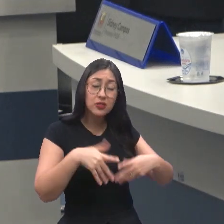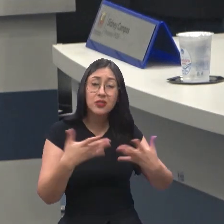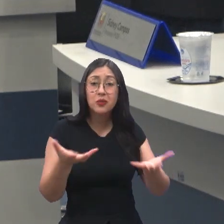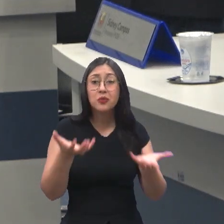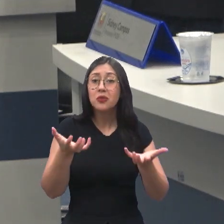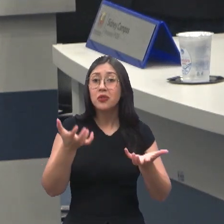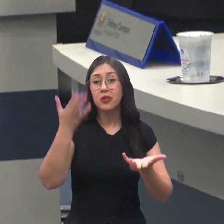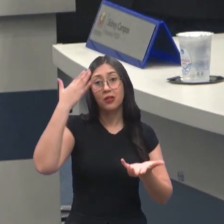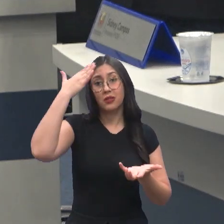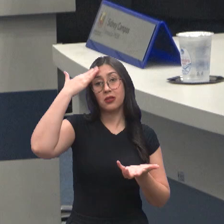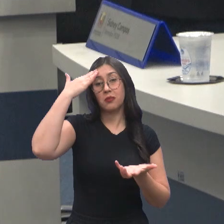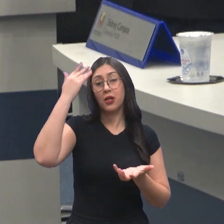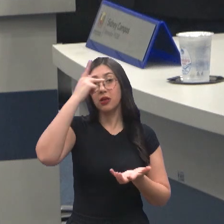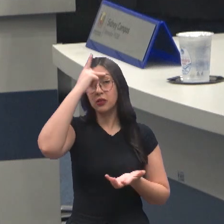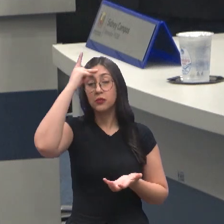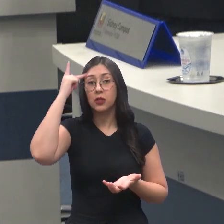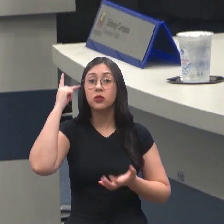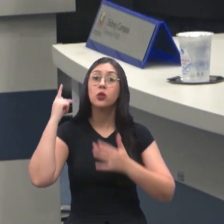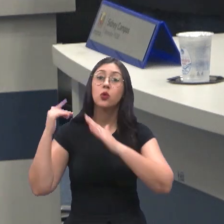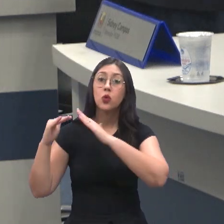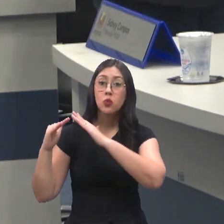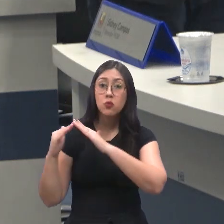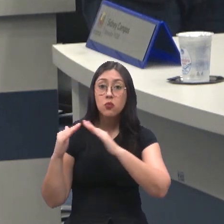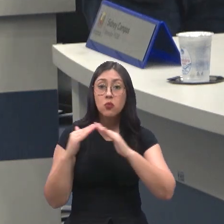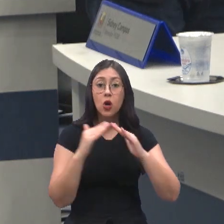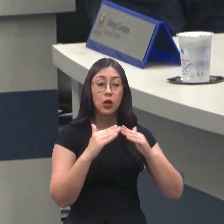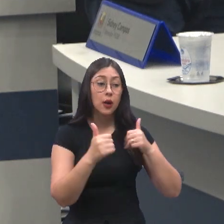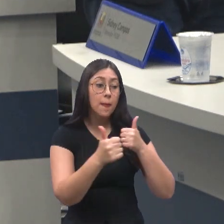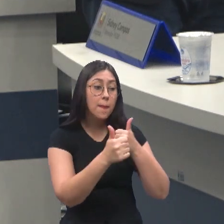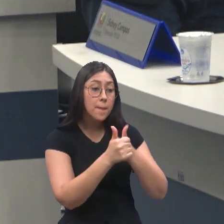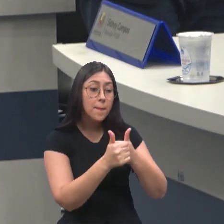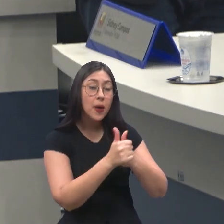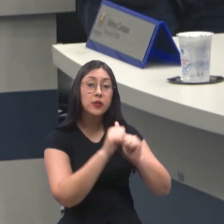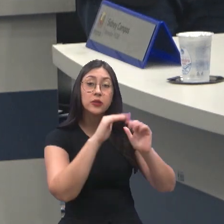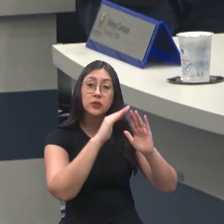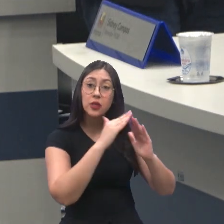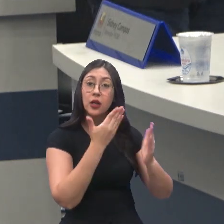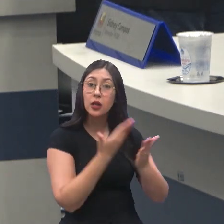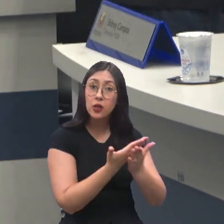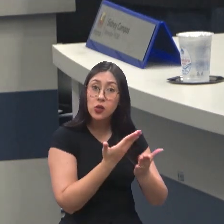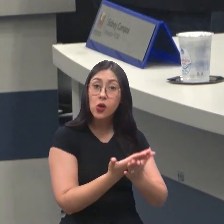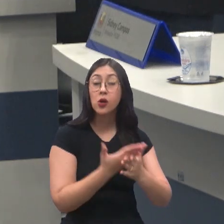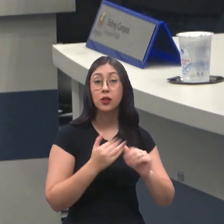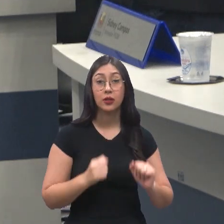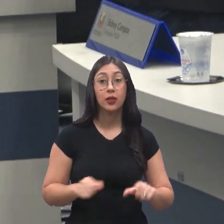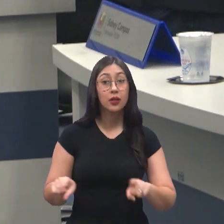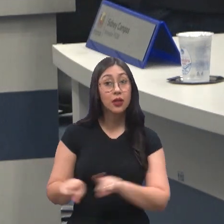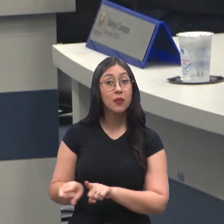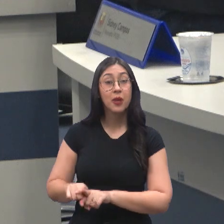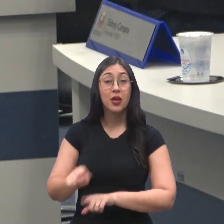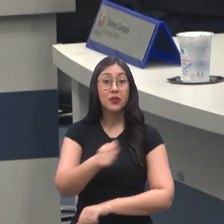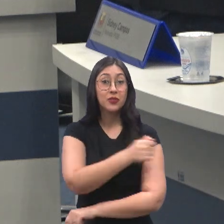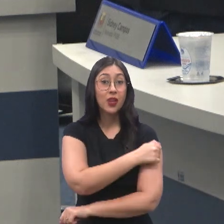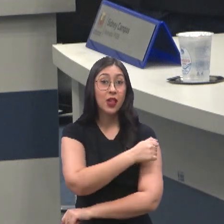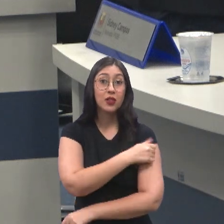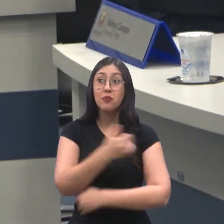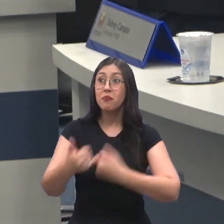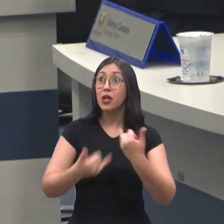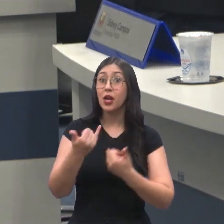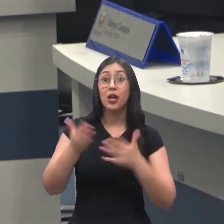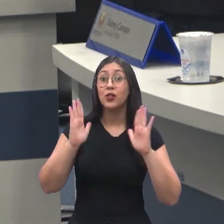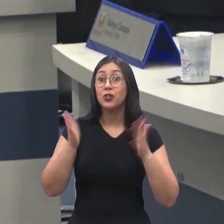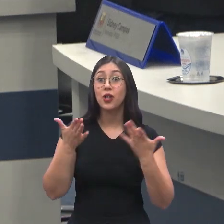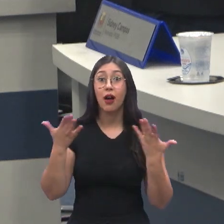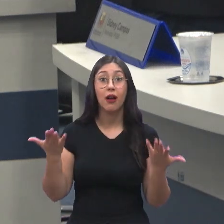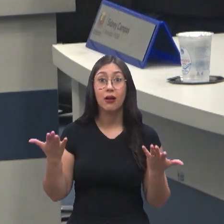pessoas que moram em torno da escola, da EFET, os alunos, que até brincam, nossa, já vai estar fazendo aniversário de mais